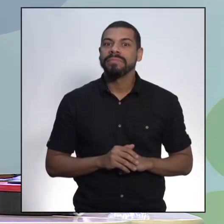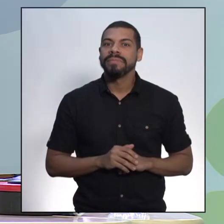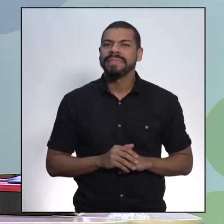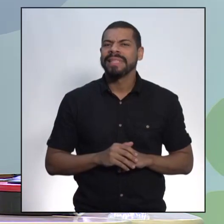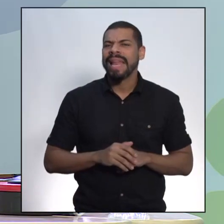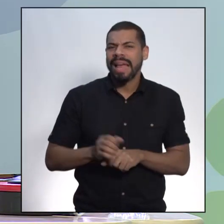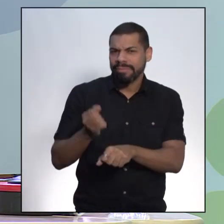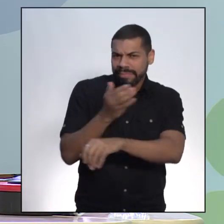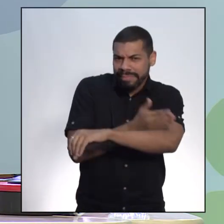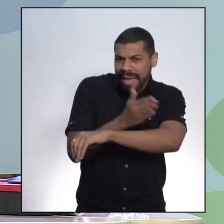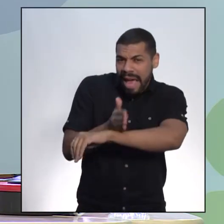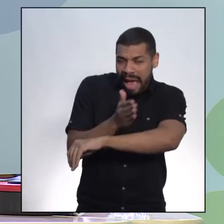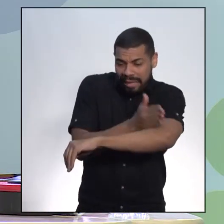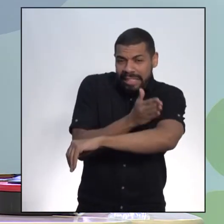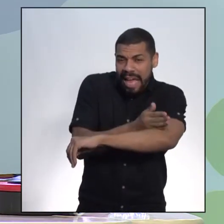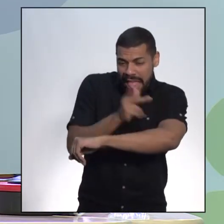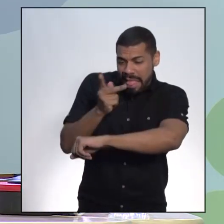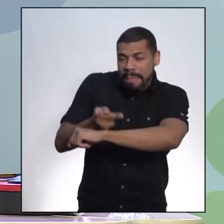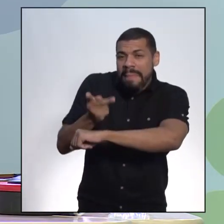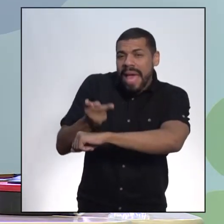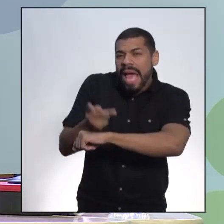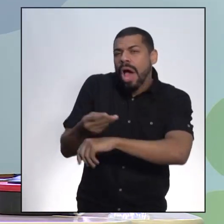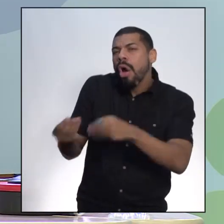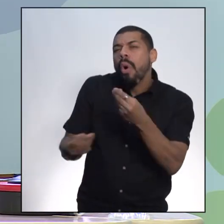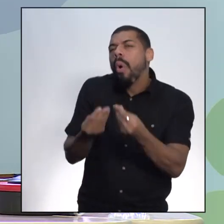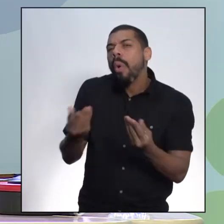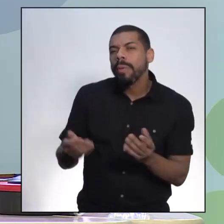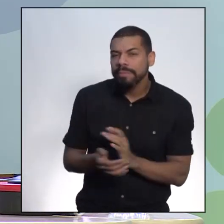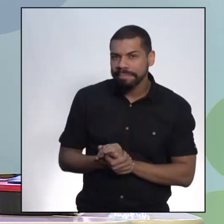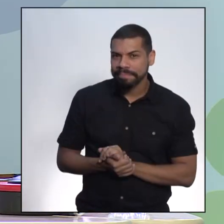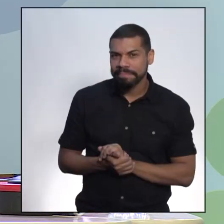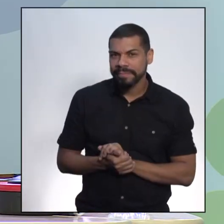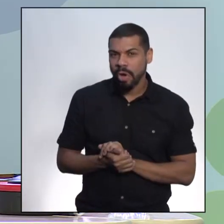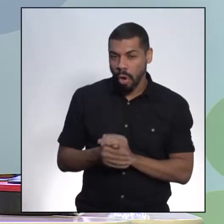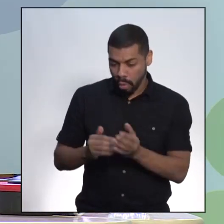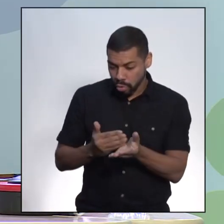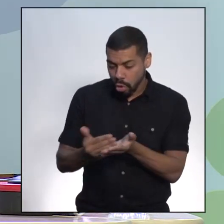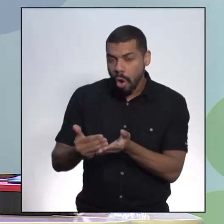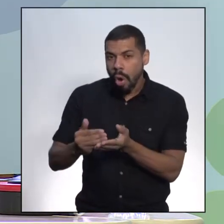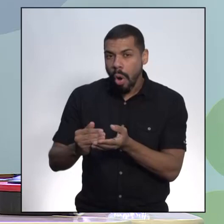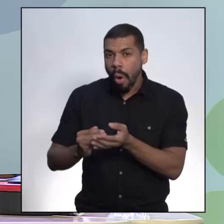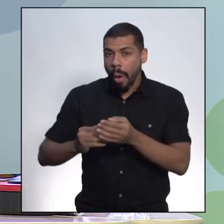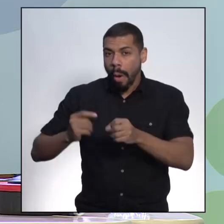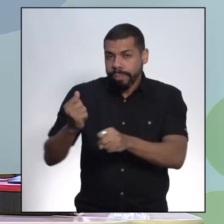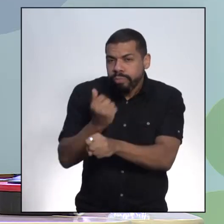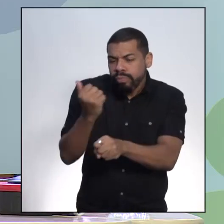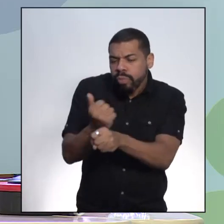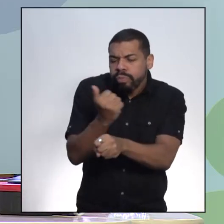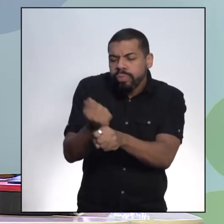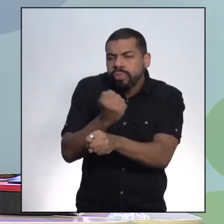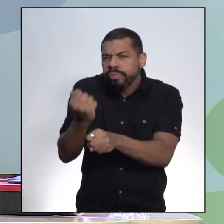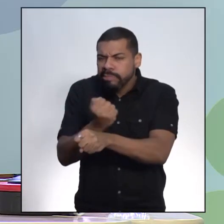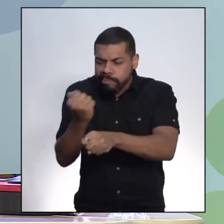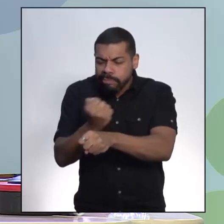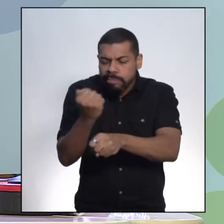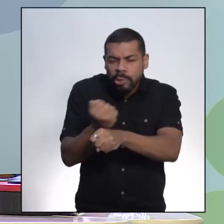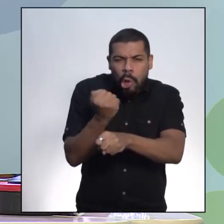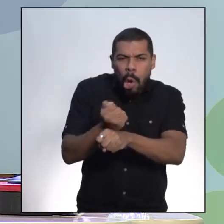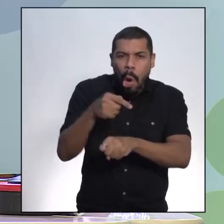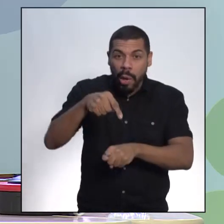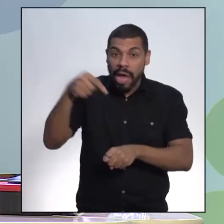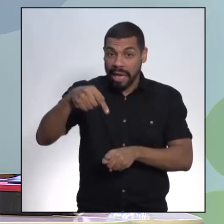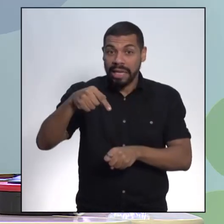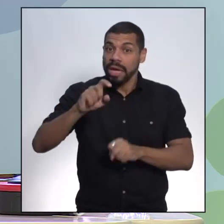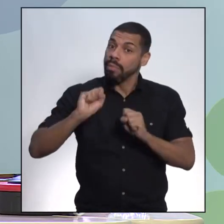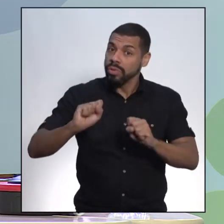da pedra lascada. Né? De onde ela surgiu? Então, no momento em que o homem começou a produzir os seus instrumentos e viu que aqueles